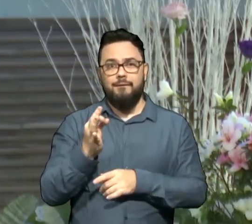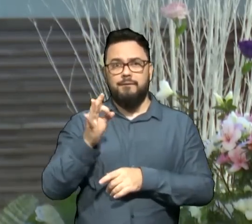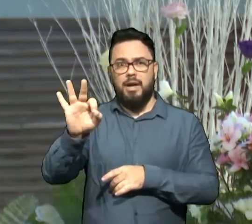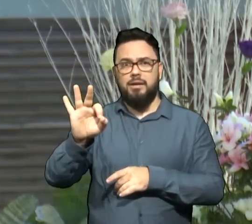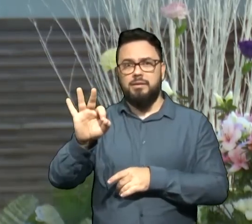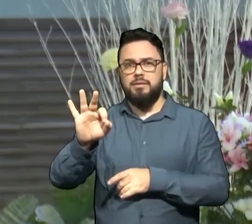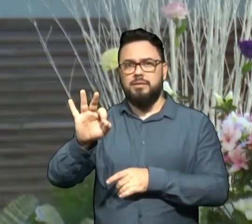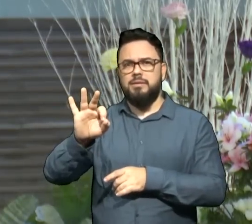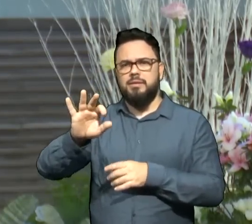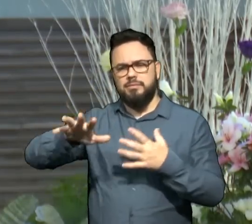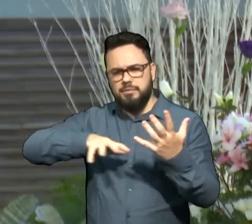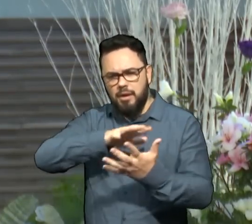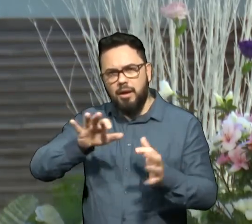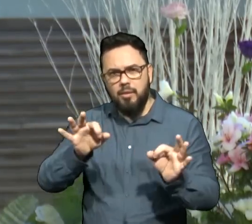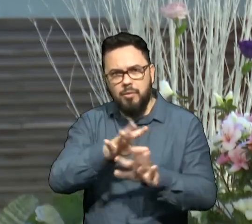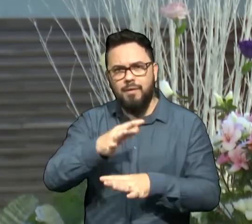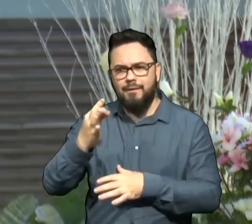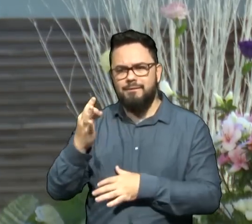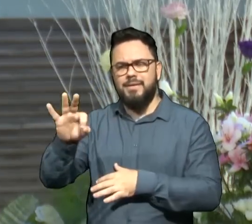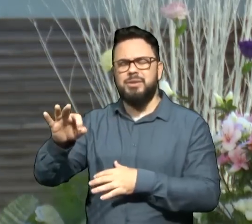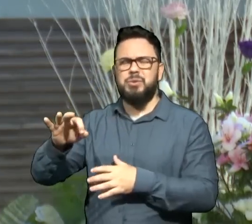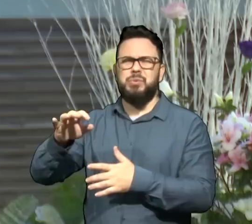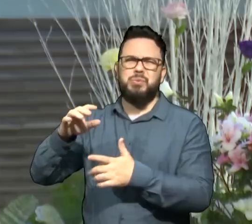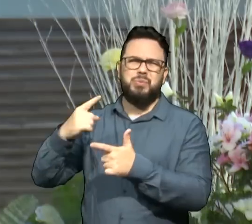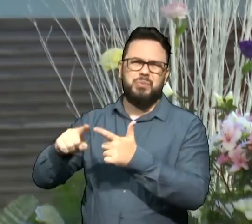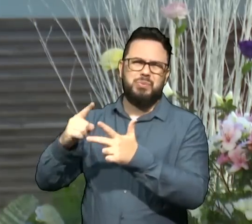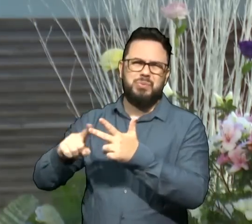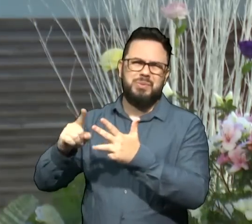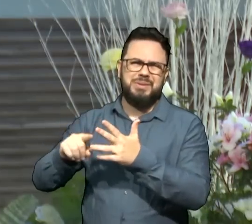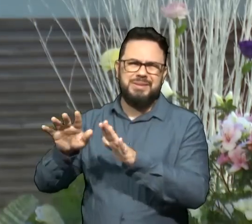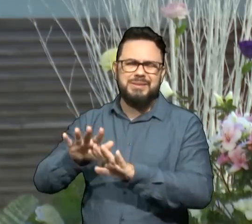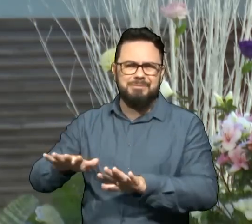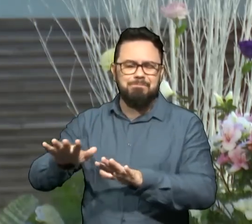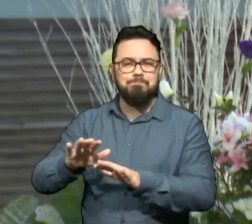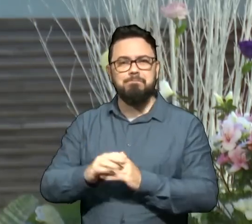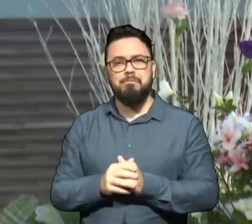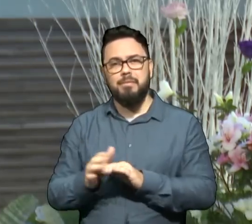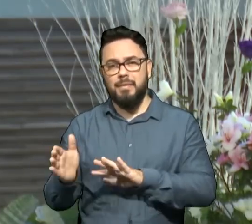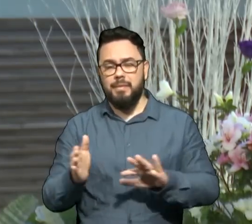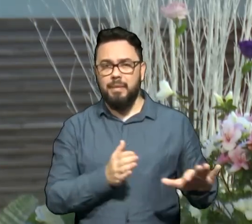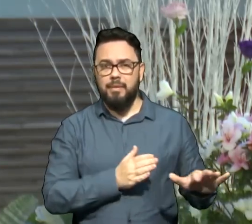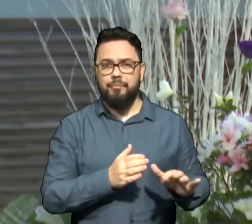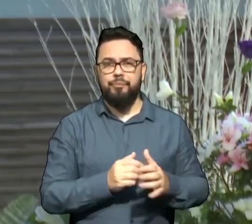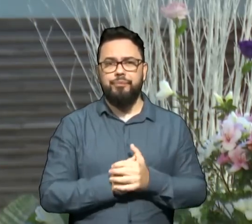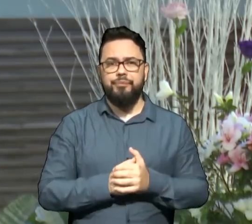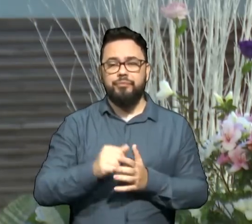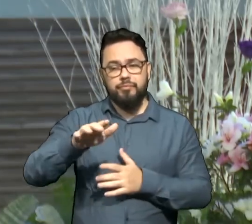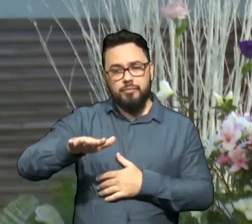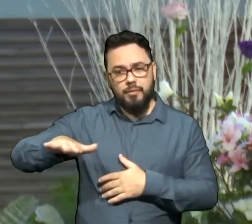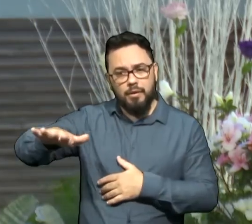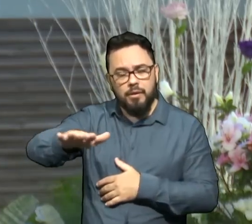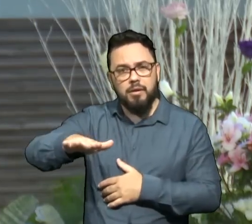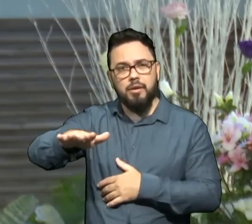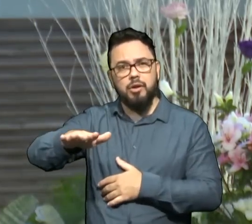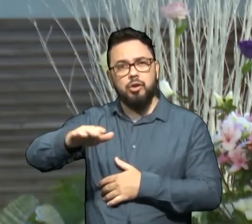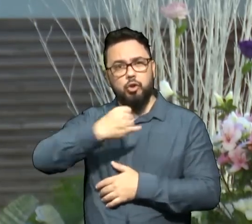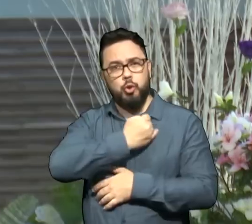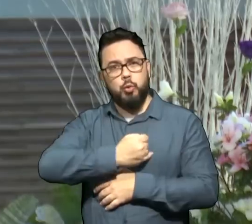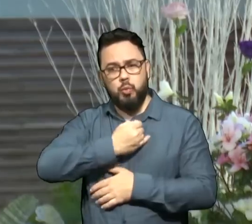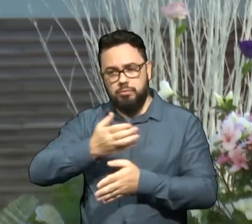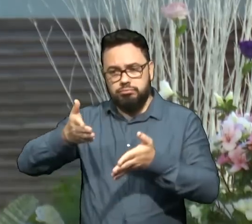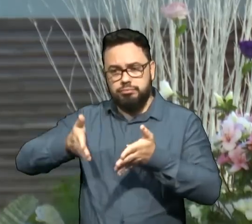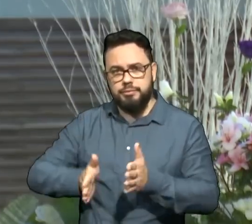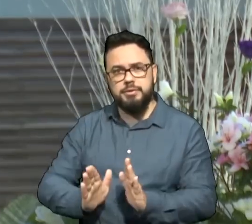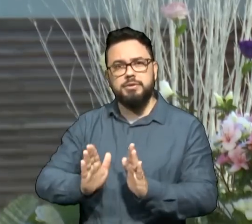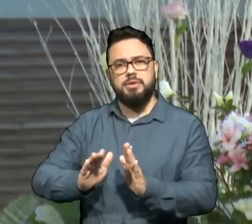caos depois da Revolução Francesa pois o que aconteceu na G na época em que João nasceu cresceu como adolescente foi